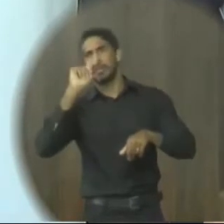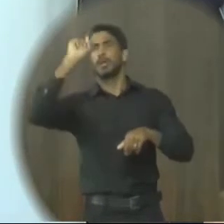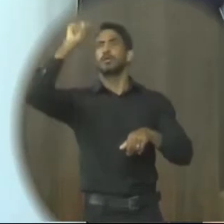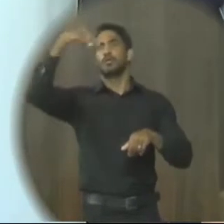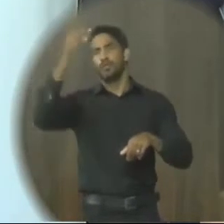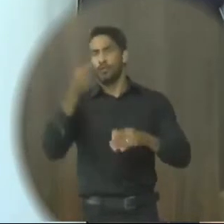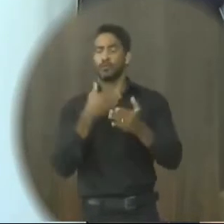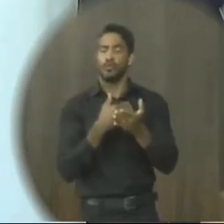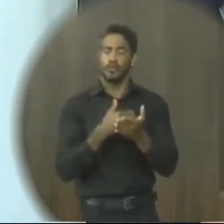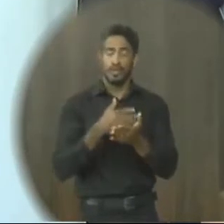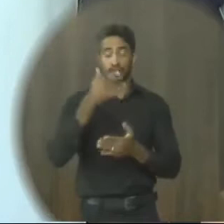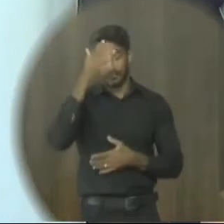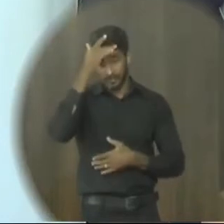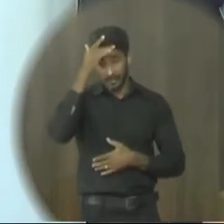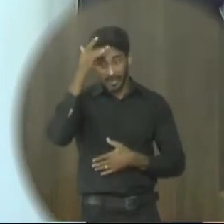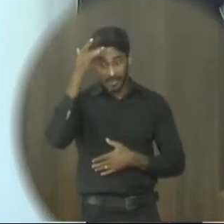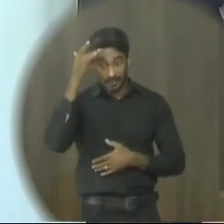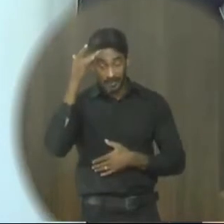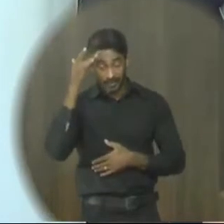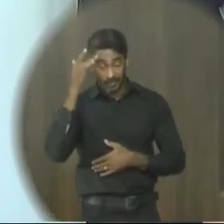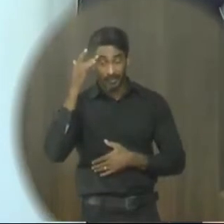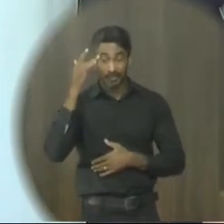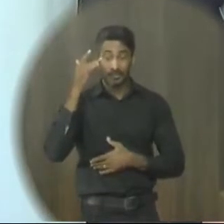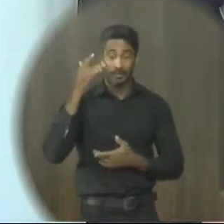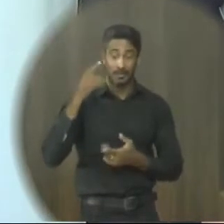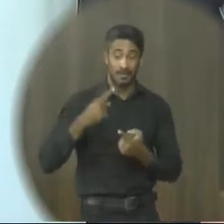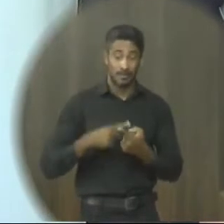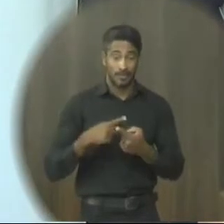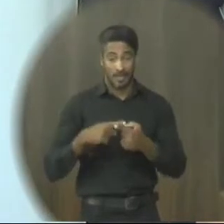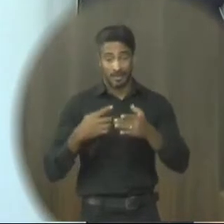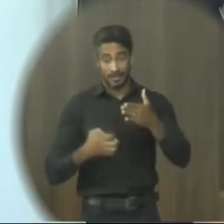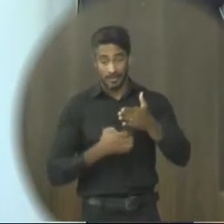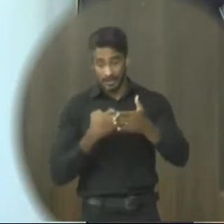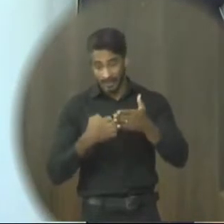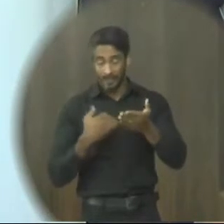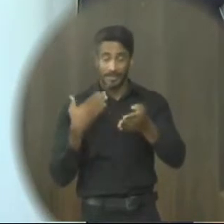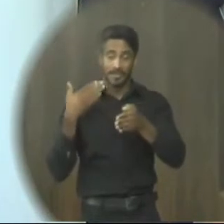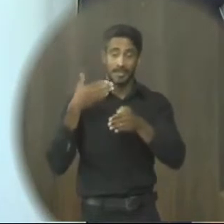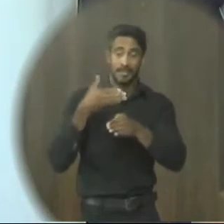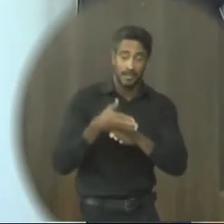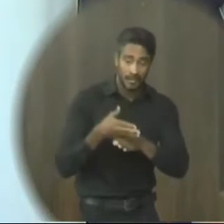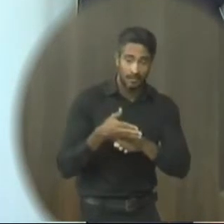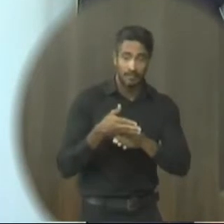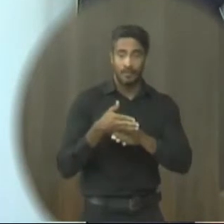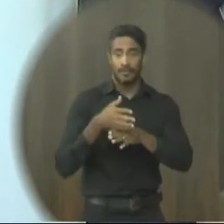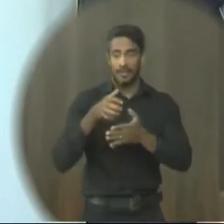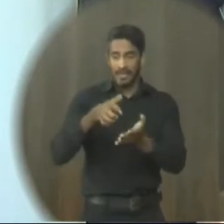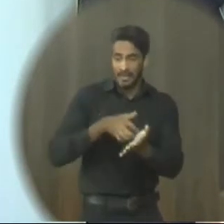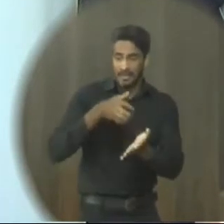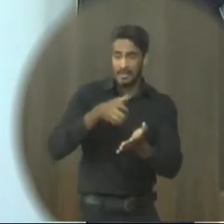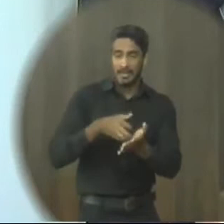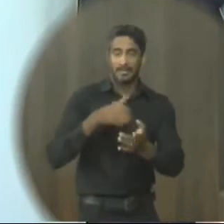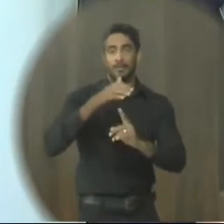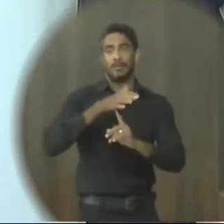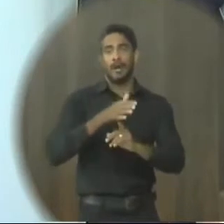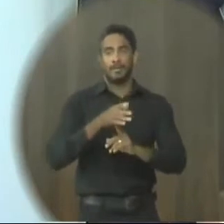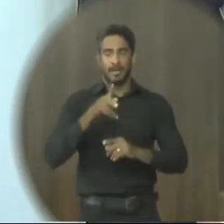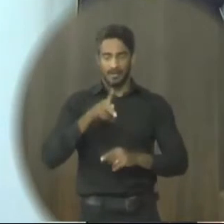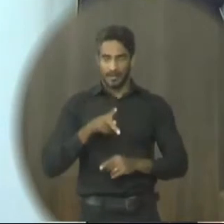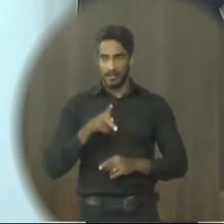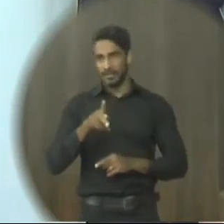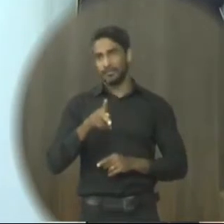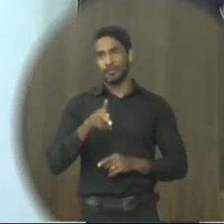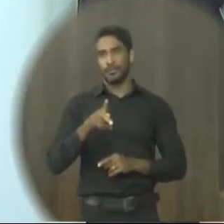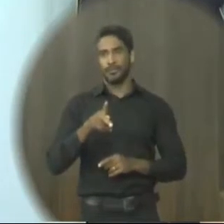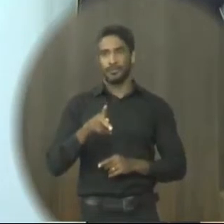outra. O pessoal lá ficou prejudicado com a empresa que foi lá, escavou a praça e não deu continuidade.